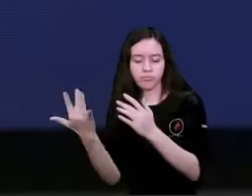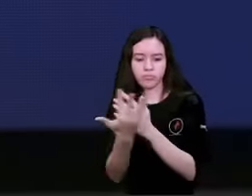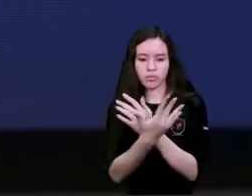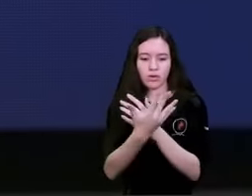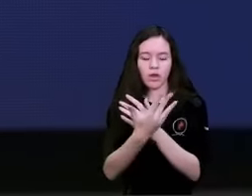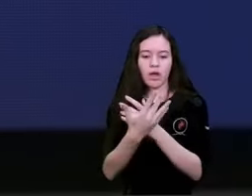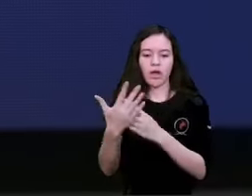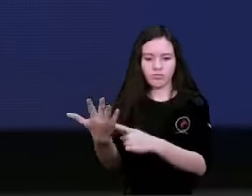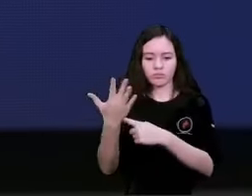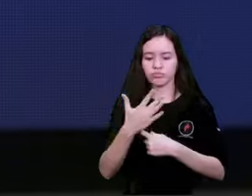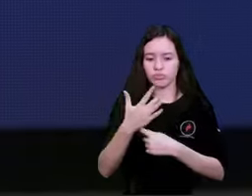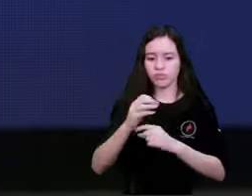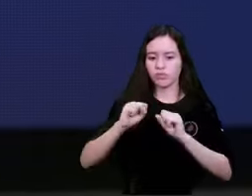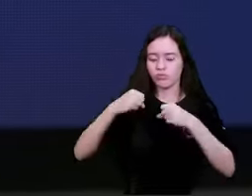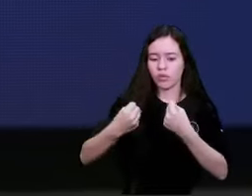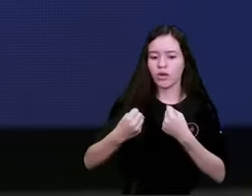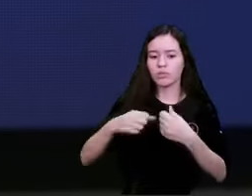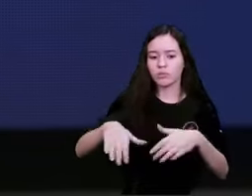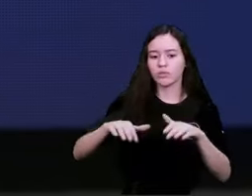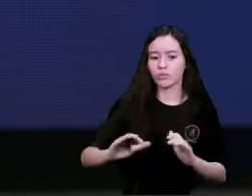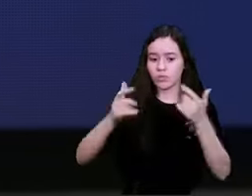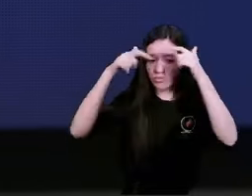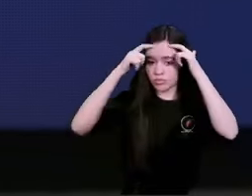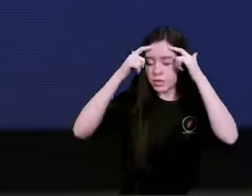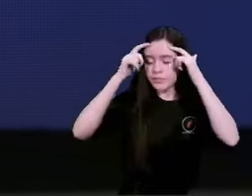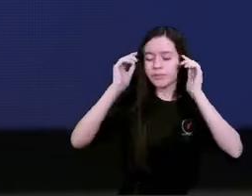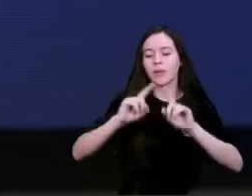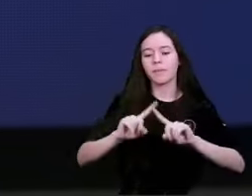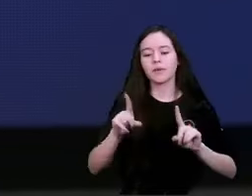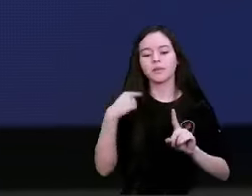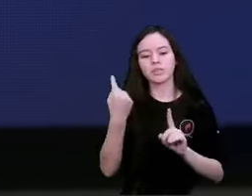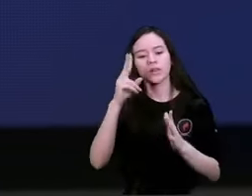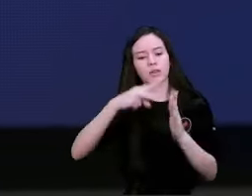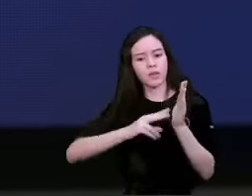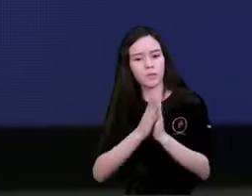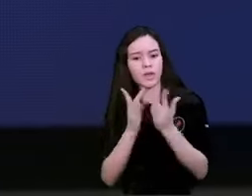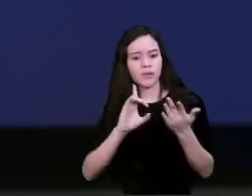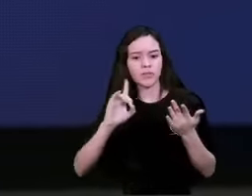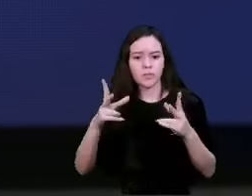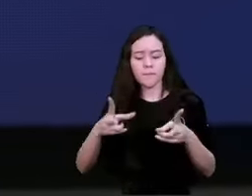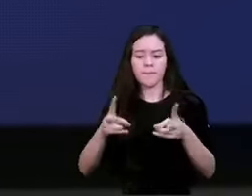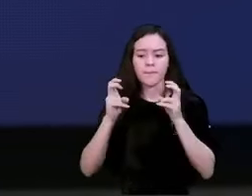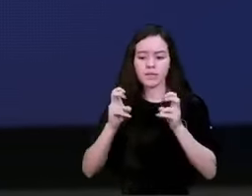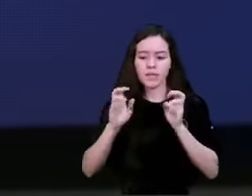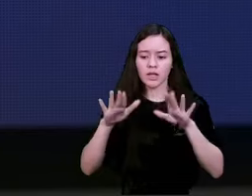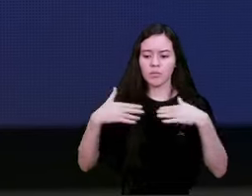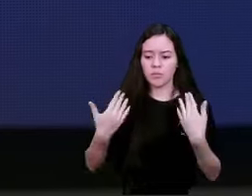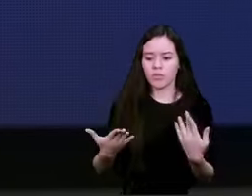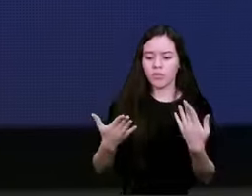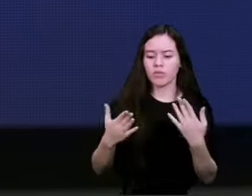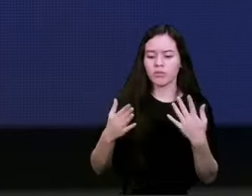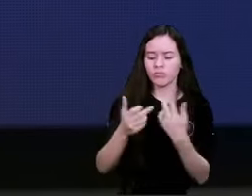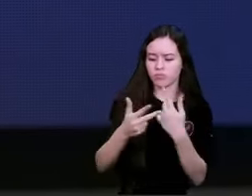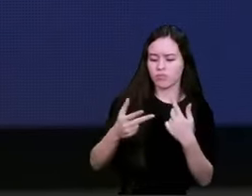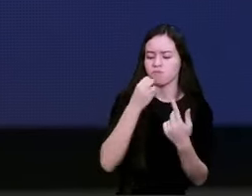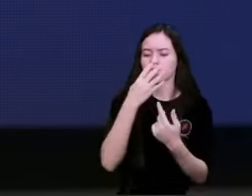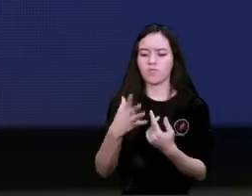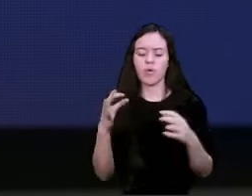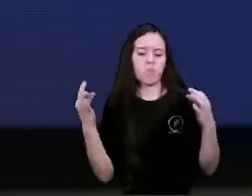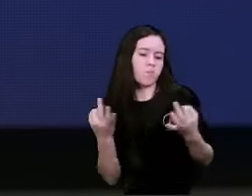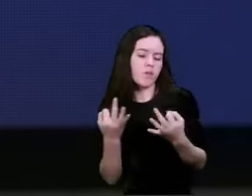para o seu trono. Só que quando nós lemos a palavra de Deus, a gente percebe que quando tudo está bom, tudo está